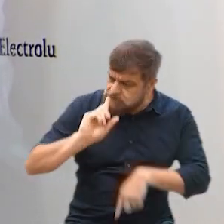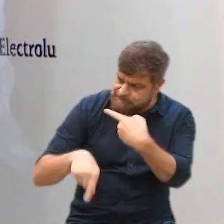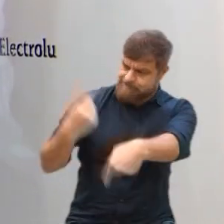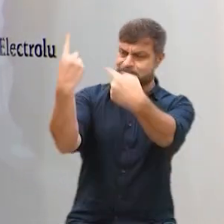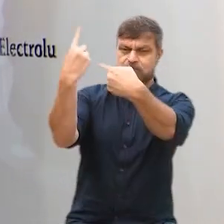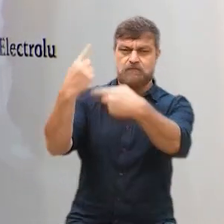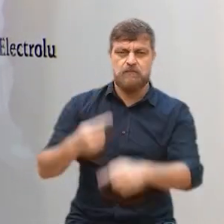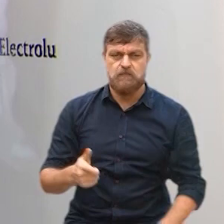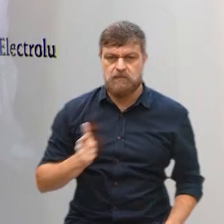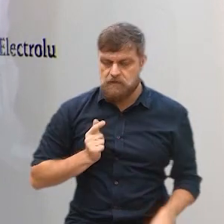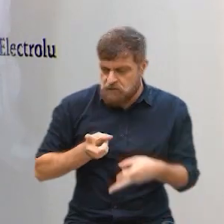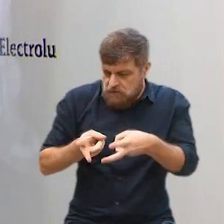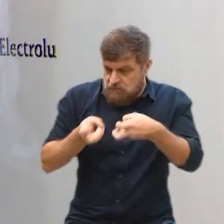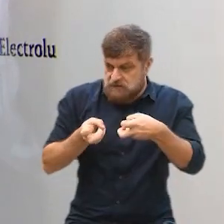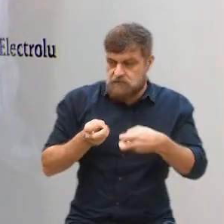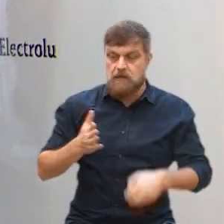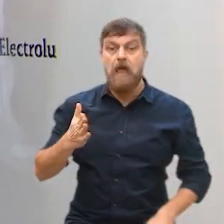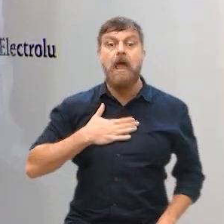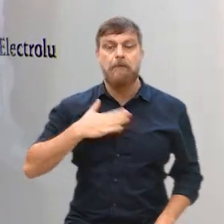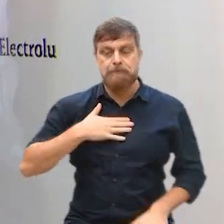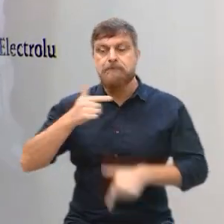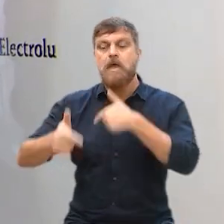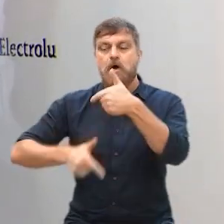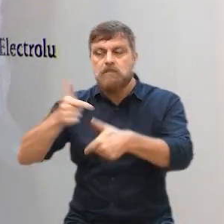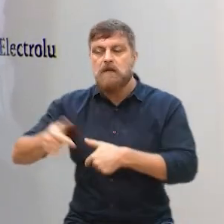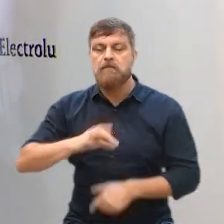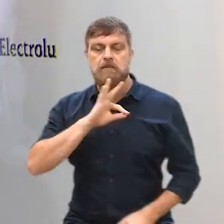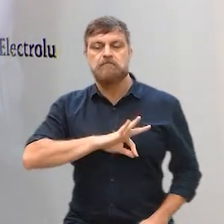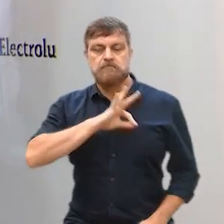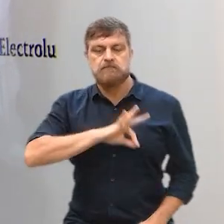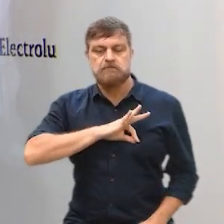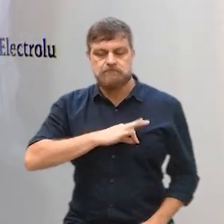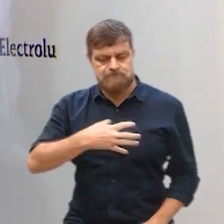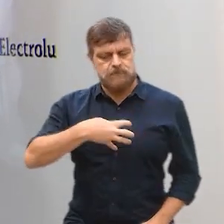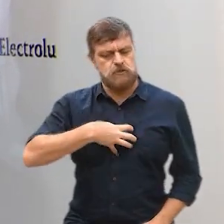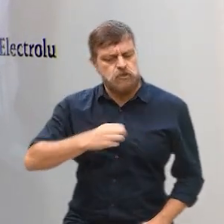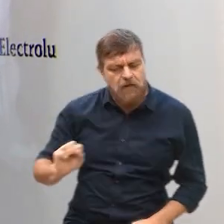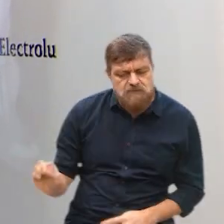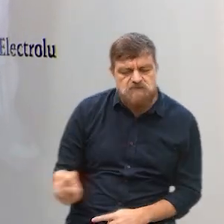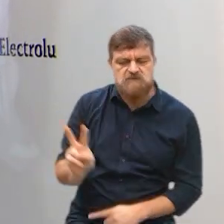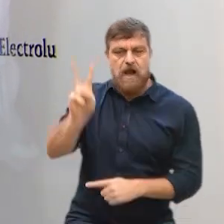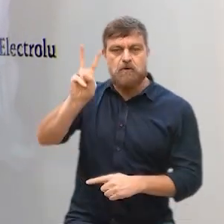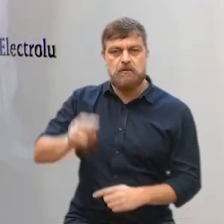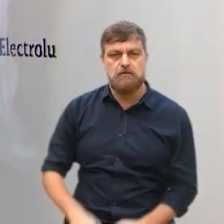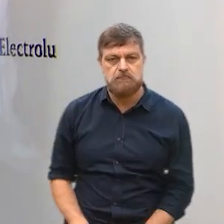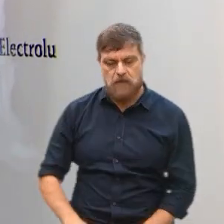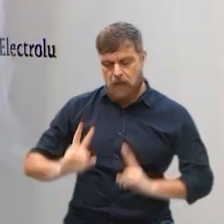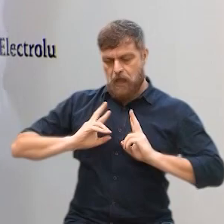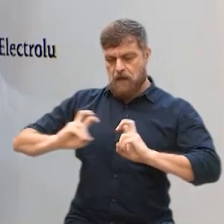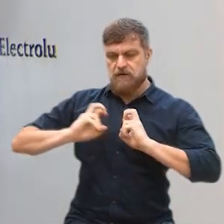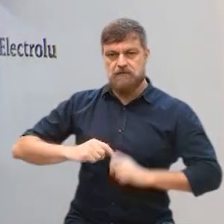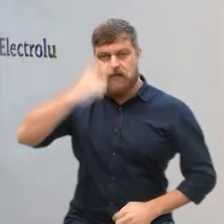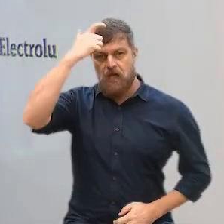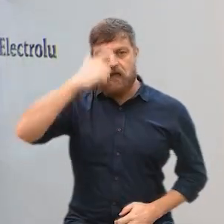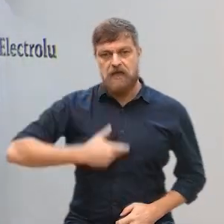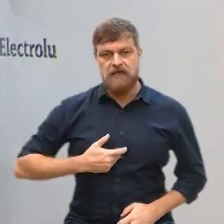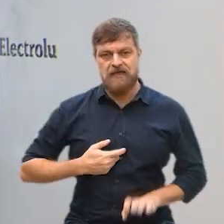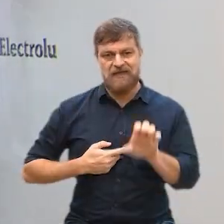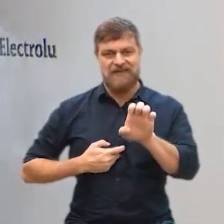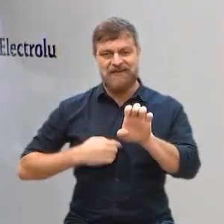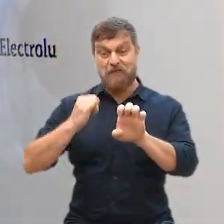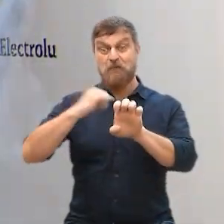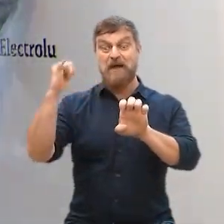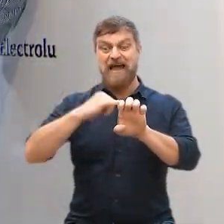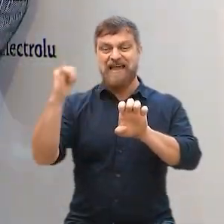olhar isso como um negócio mesmo e ser valorizada para isso. Aí você se deu conta de que você é uma empresária?